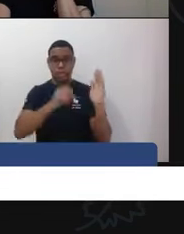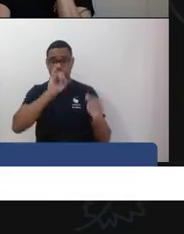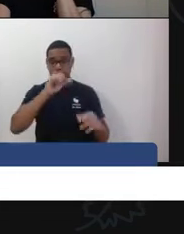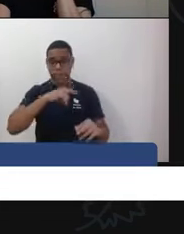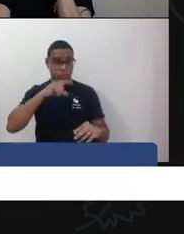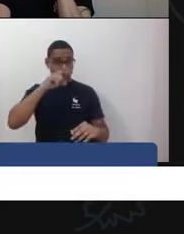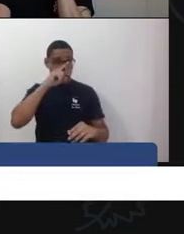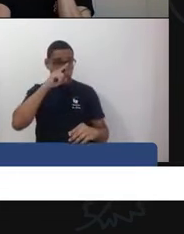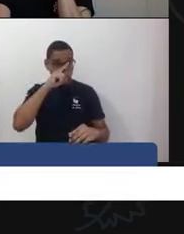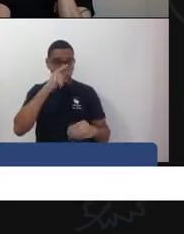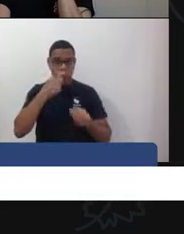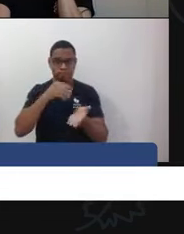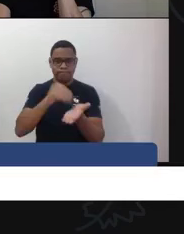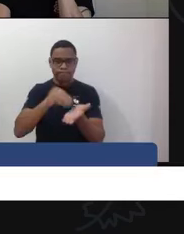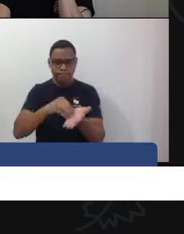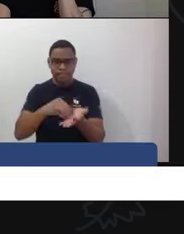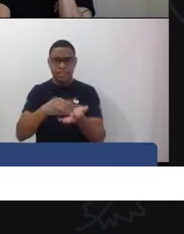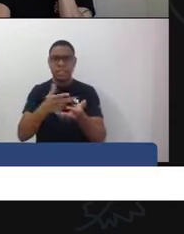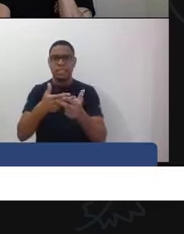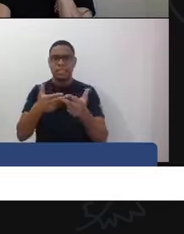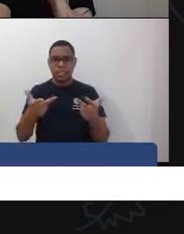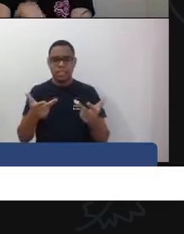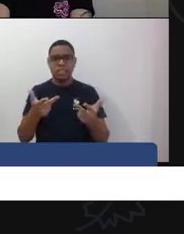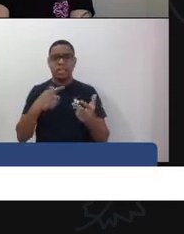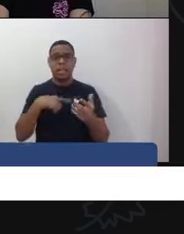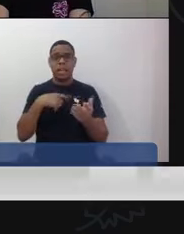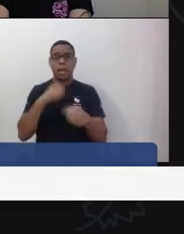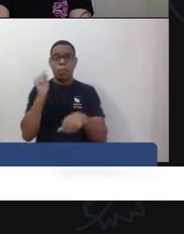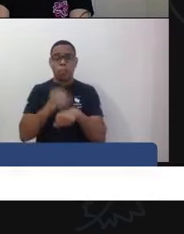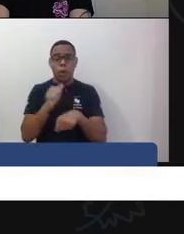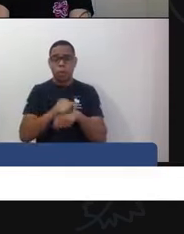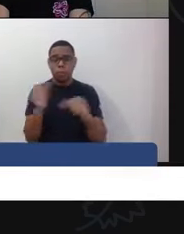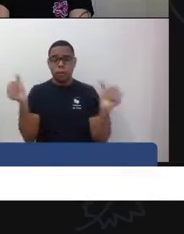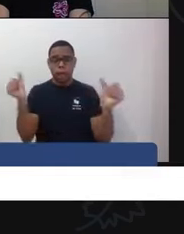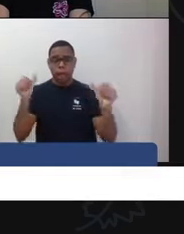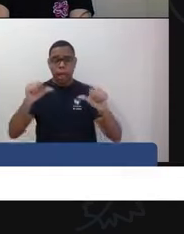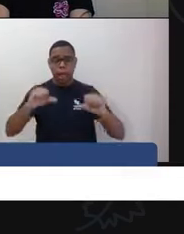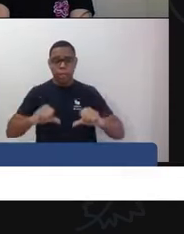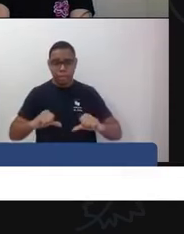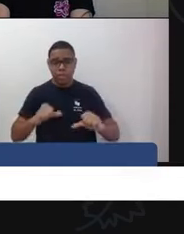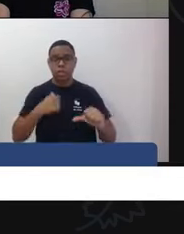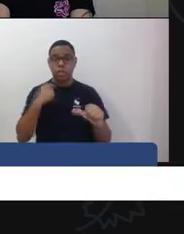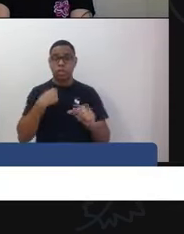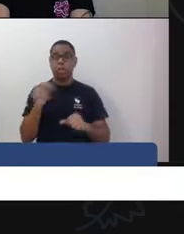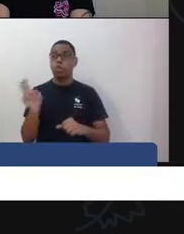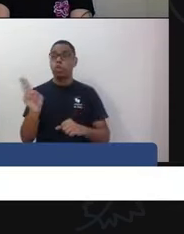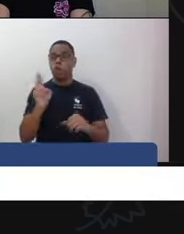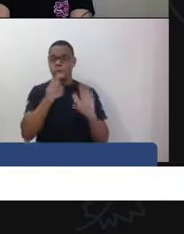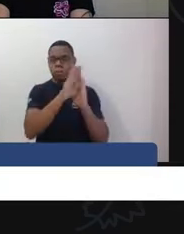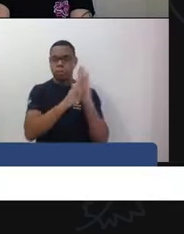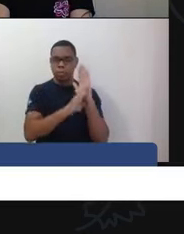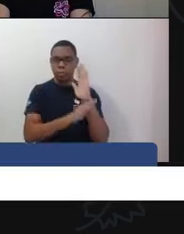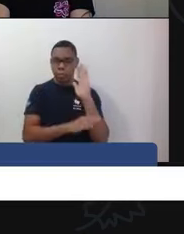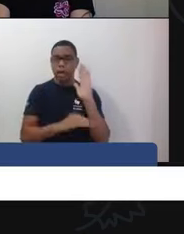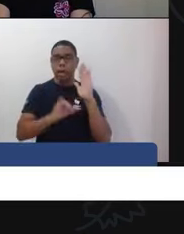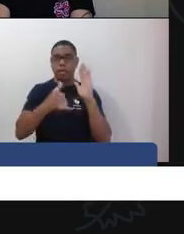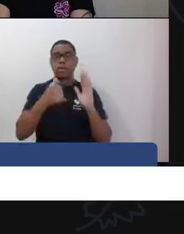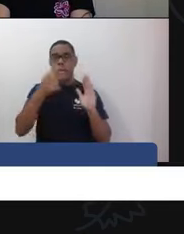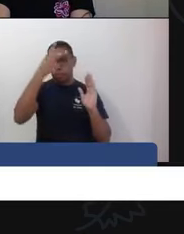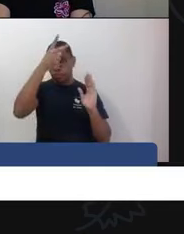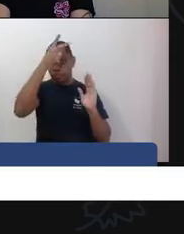de extrema pobreza, para que nós direcionemos doações da prefeitura. Estamos fazendo